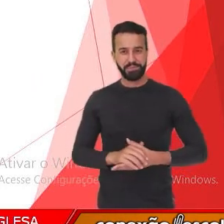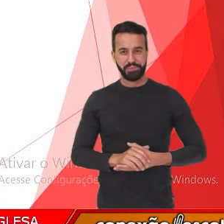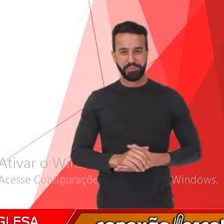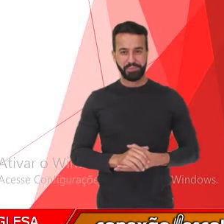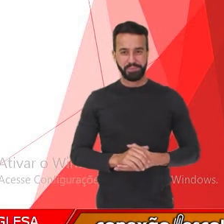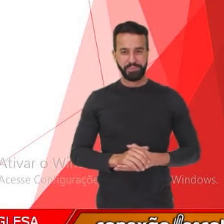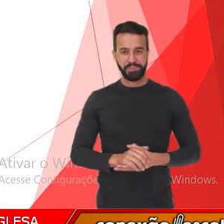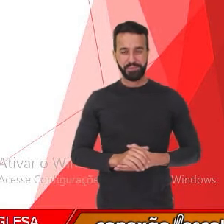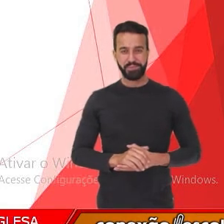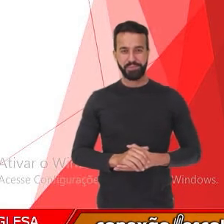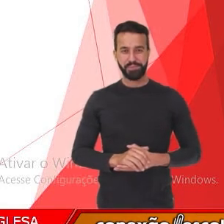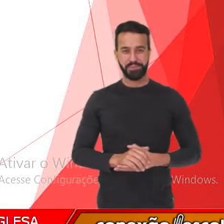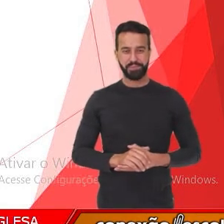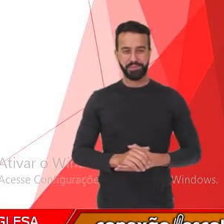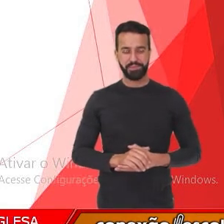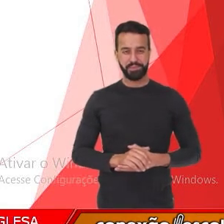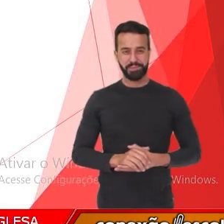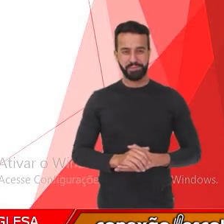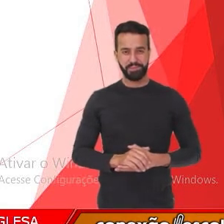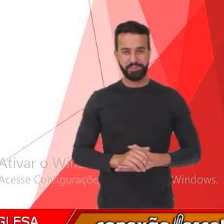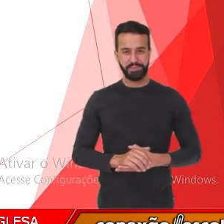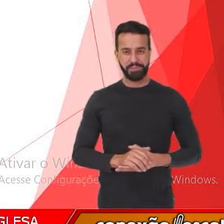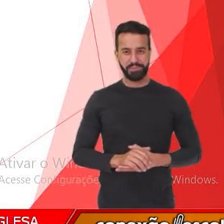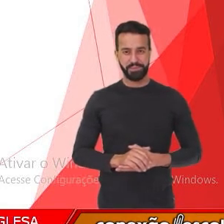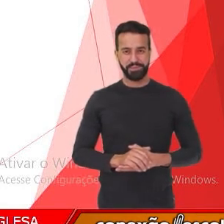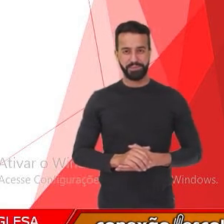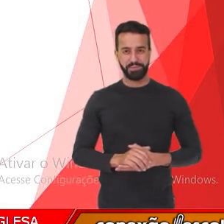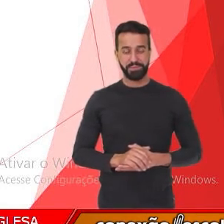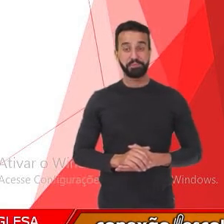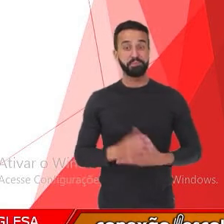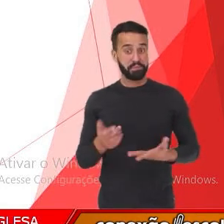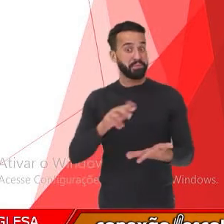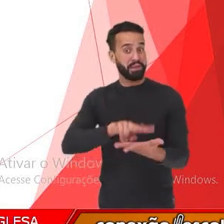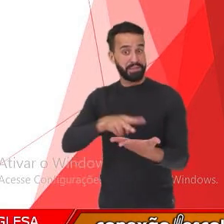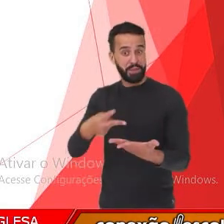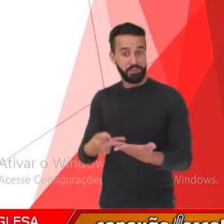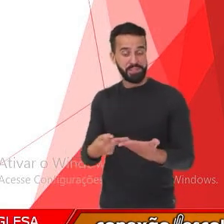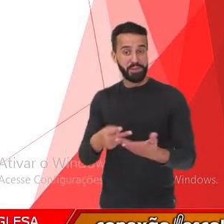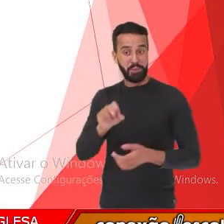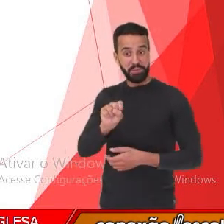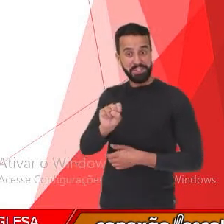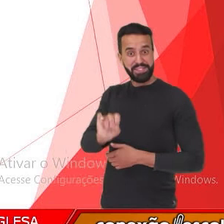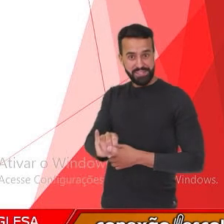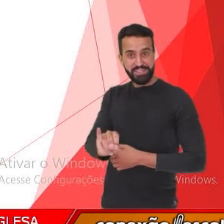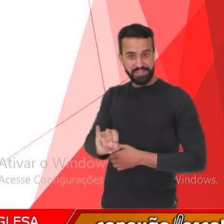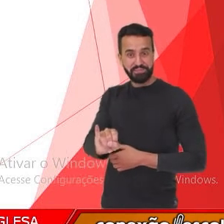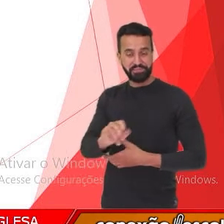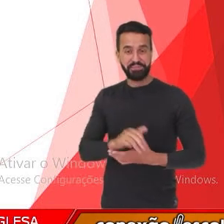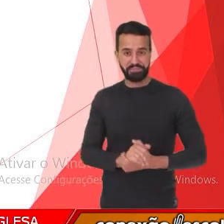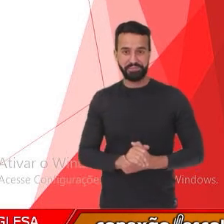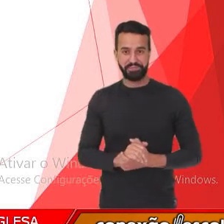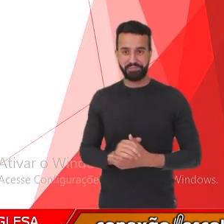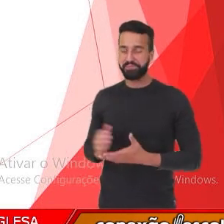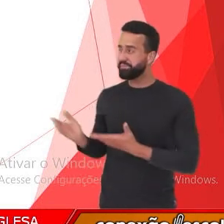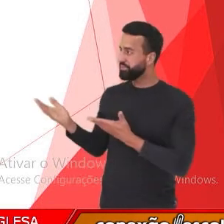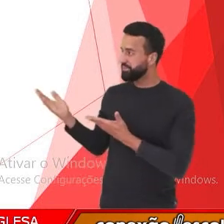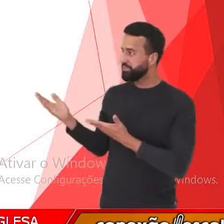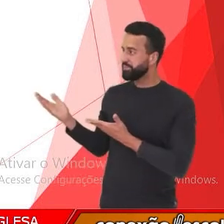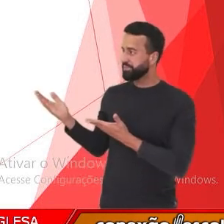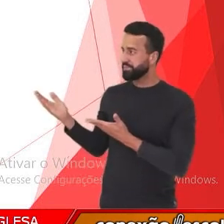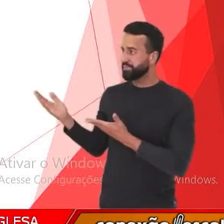If, simple present e o simple future, que traduzido é o se com o